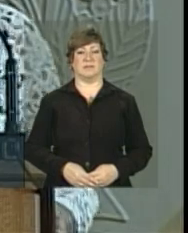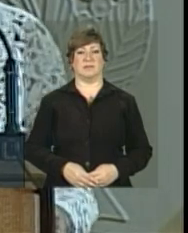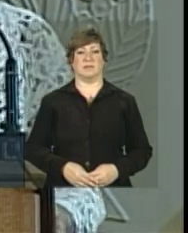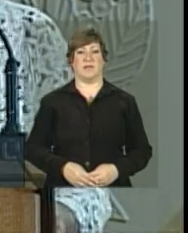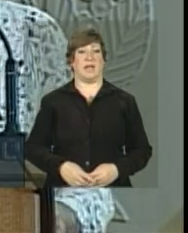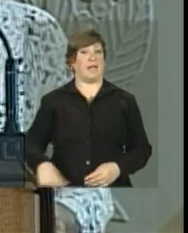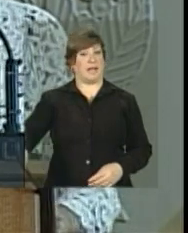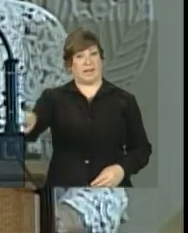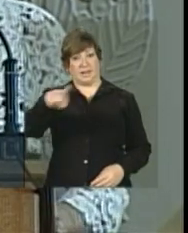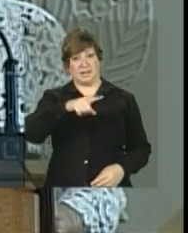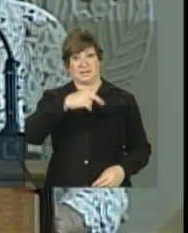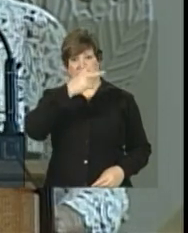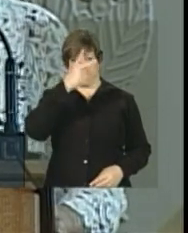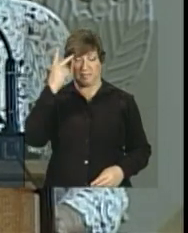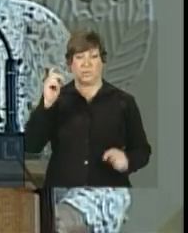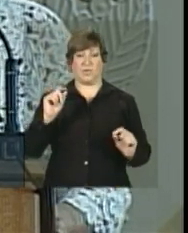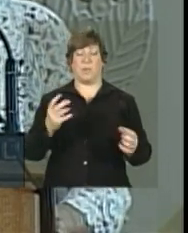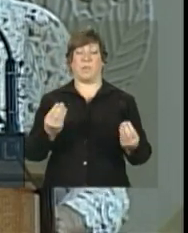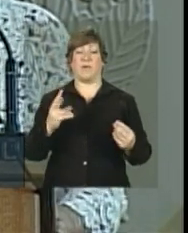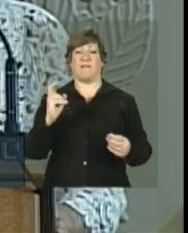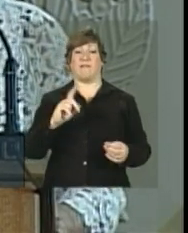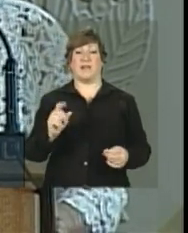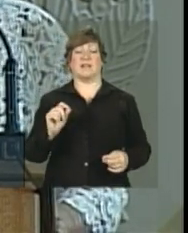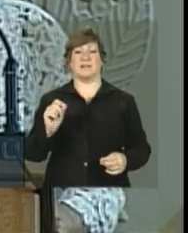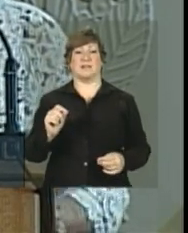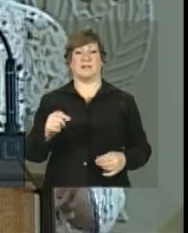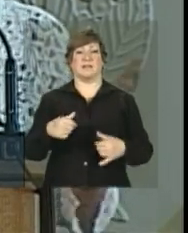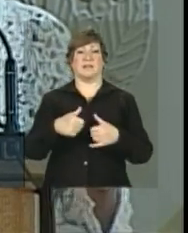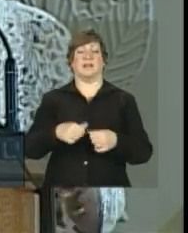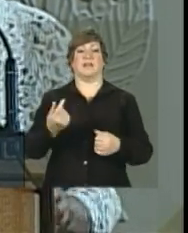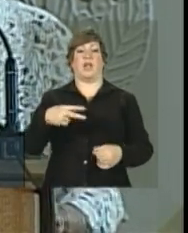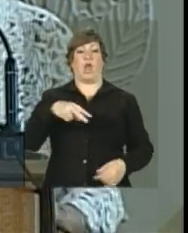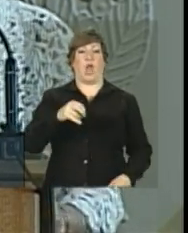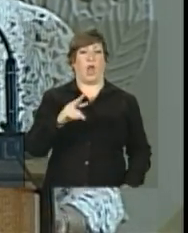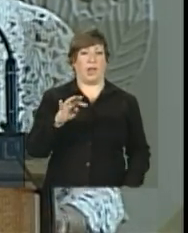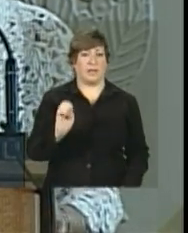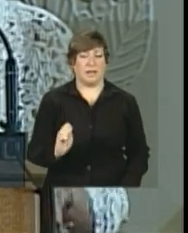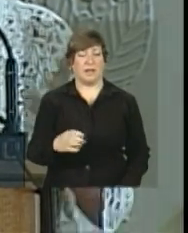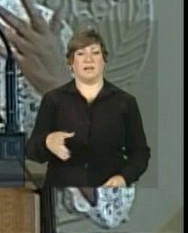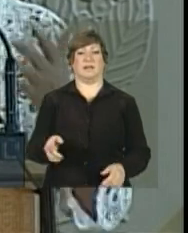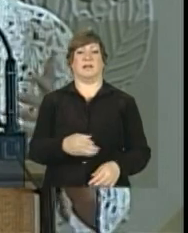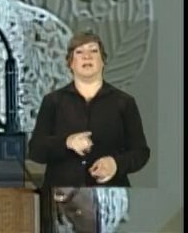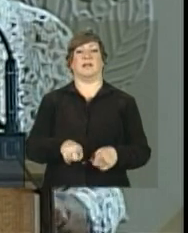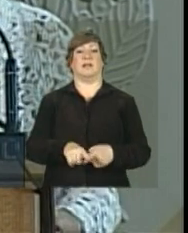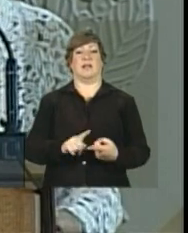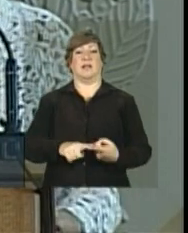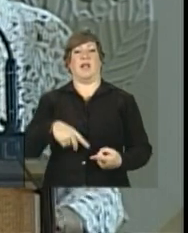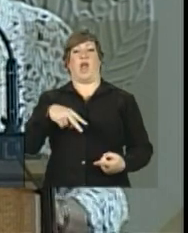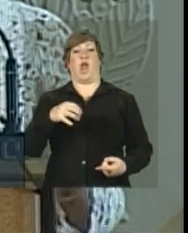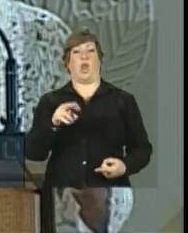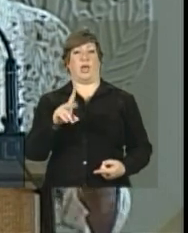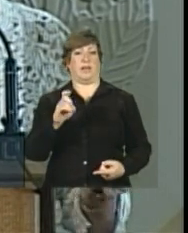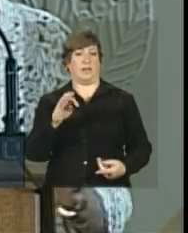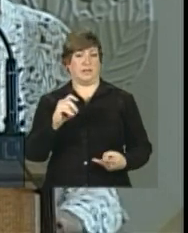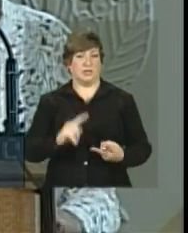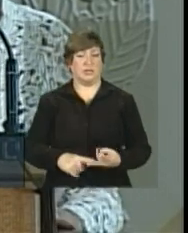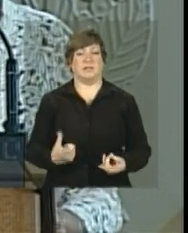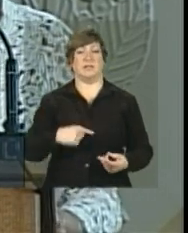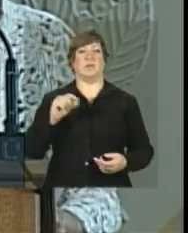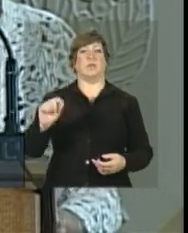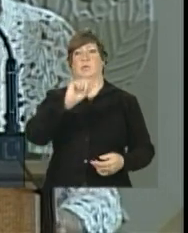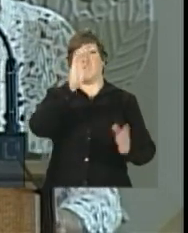todos aqueles que muitas vezes saíram do norte, do nordeste desse país em busca de ganhar sua